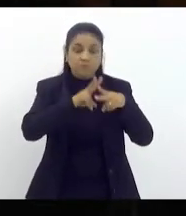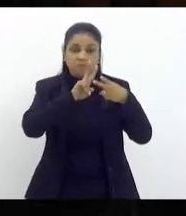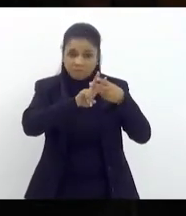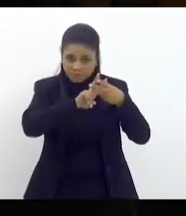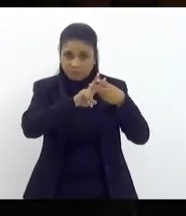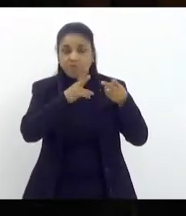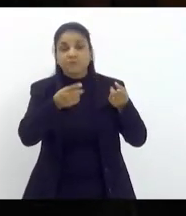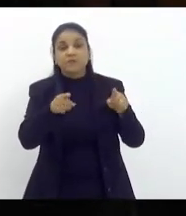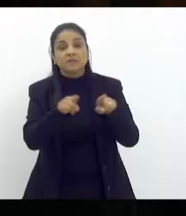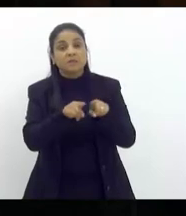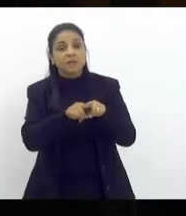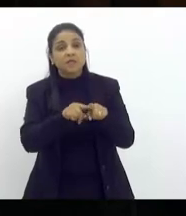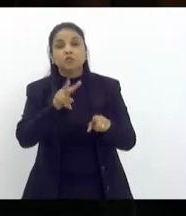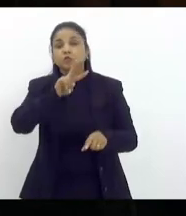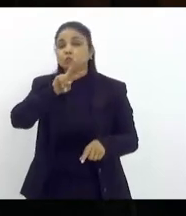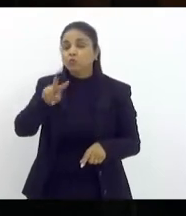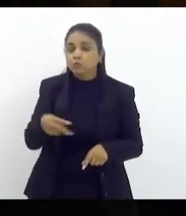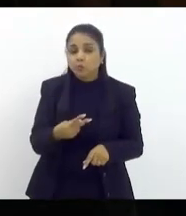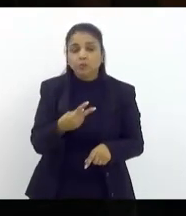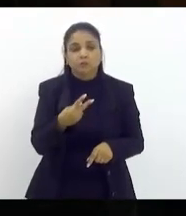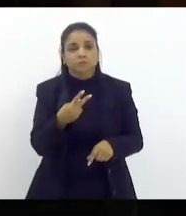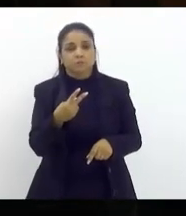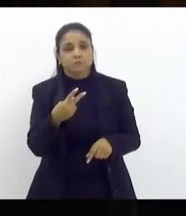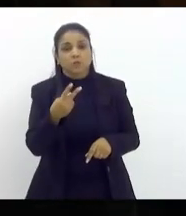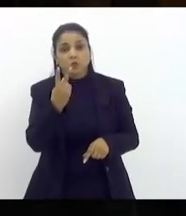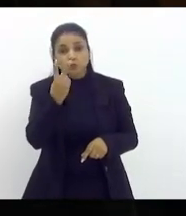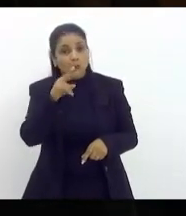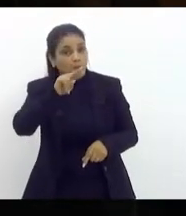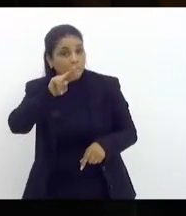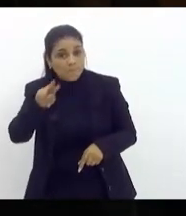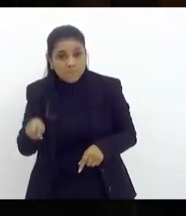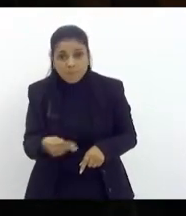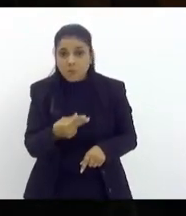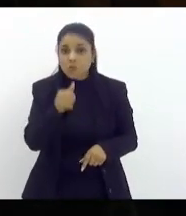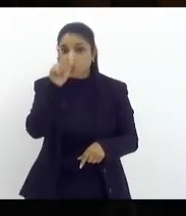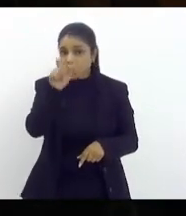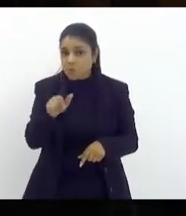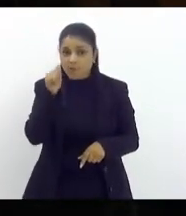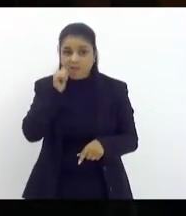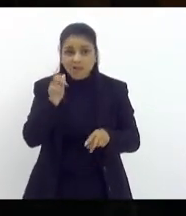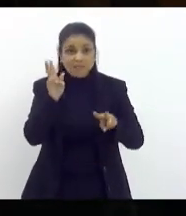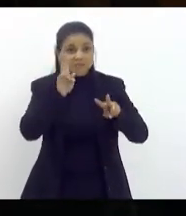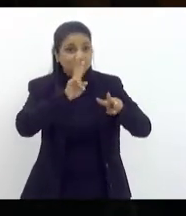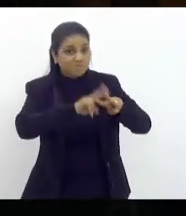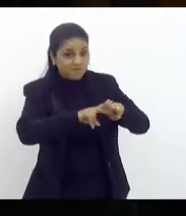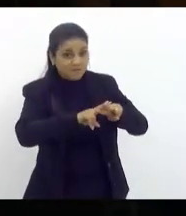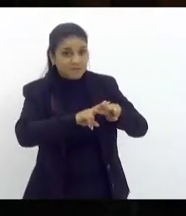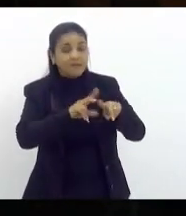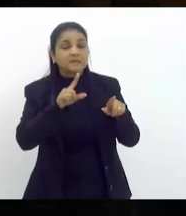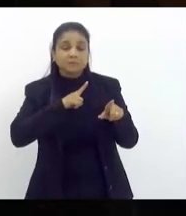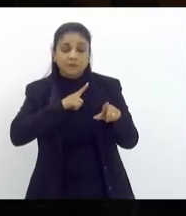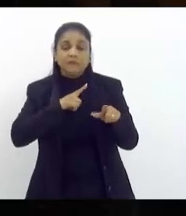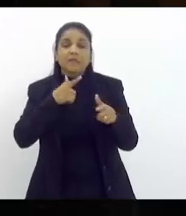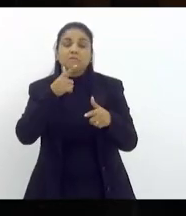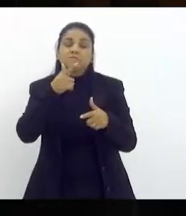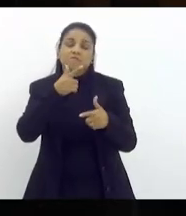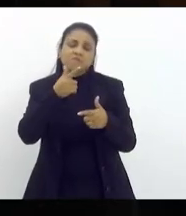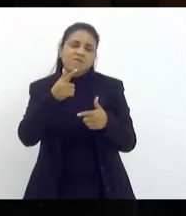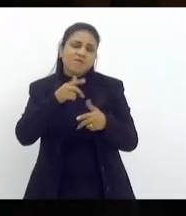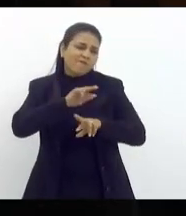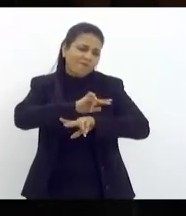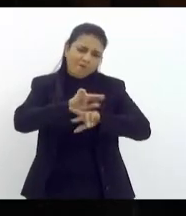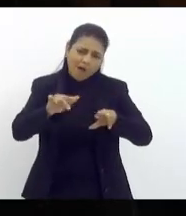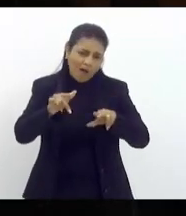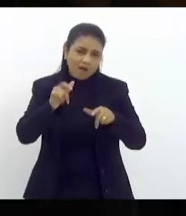tem cerca de 2000 mulheres mas a gente também tem muitas mulheres que não foram julgadas Então a gente tem